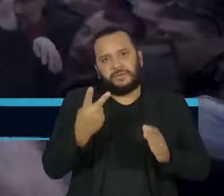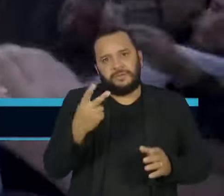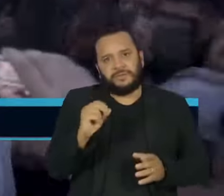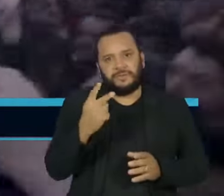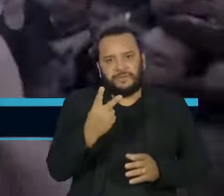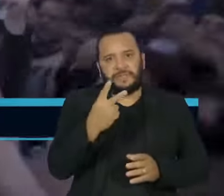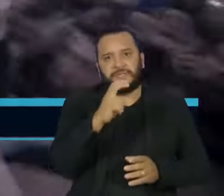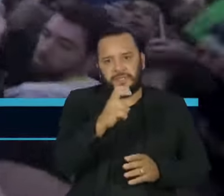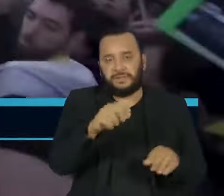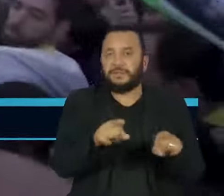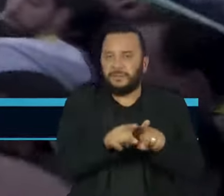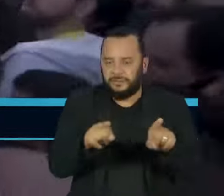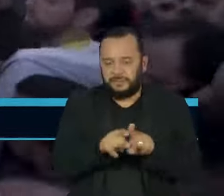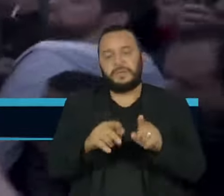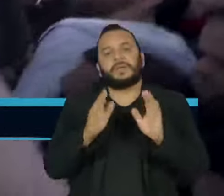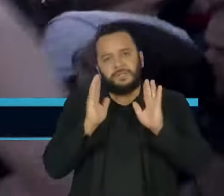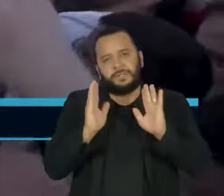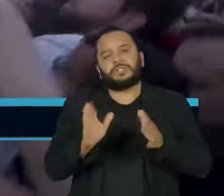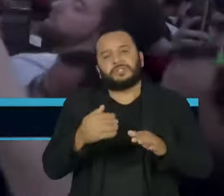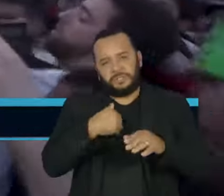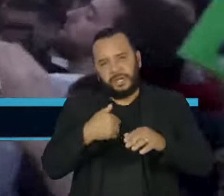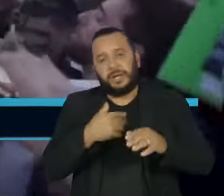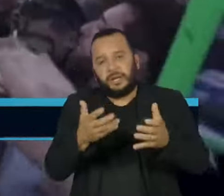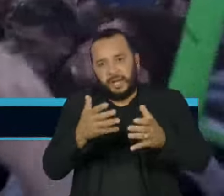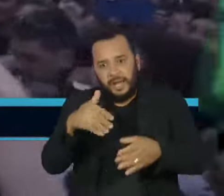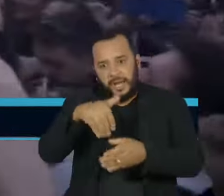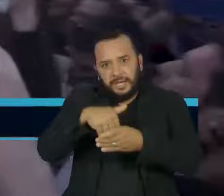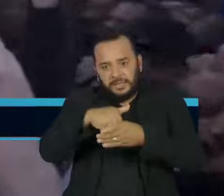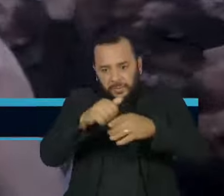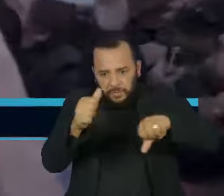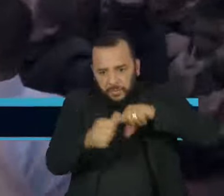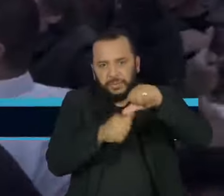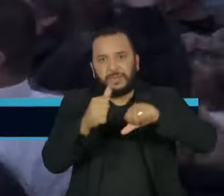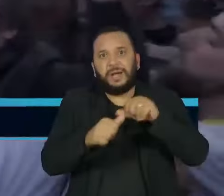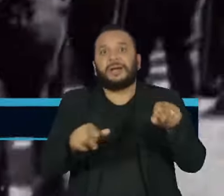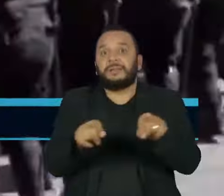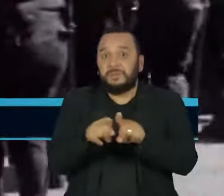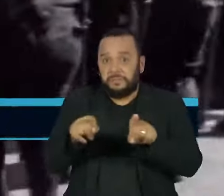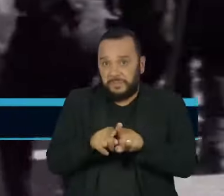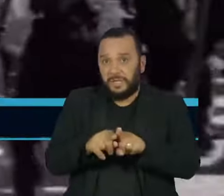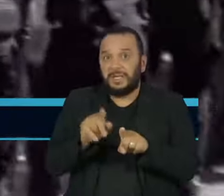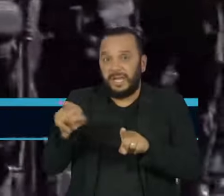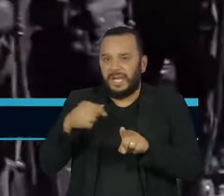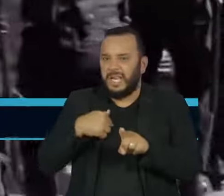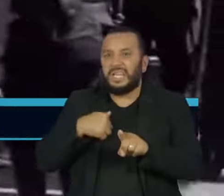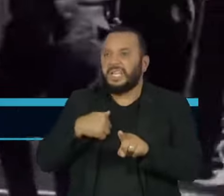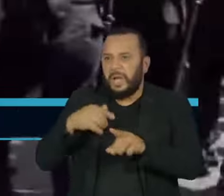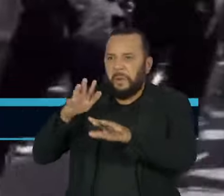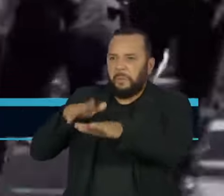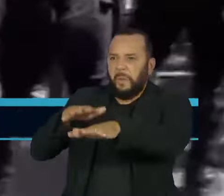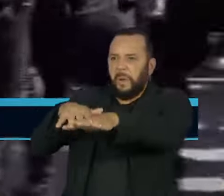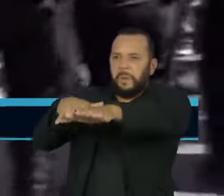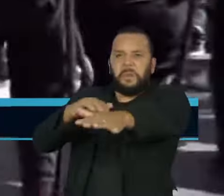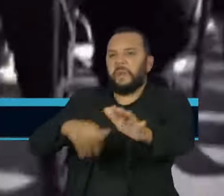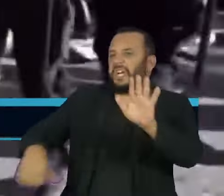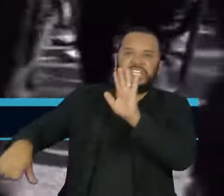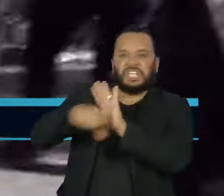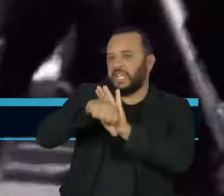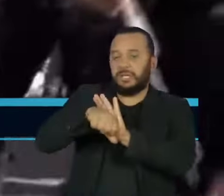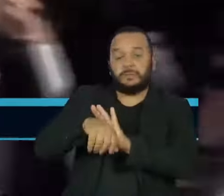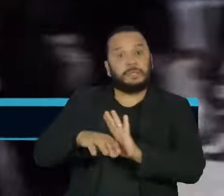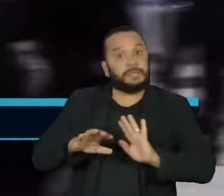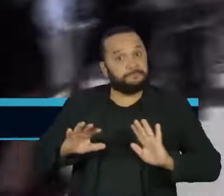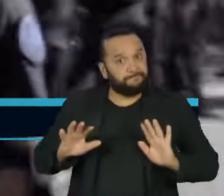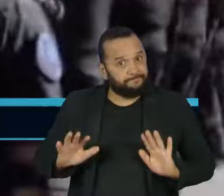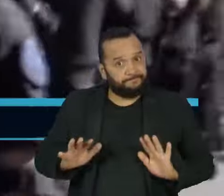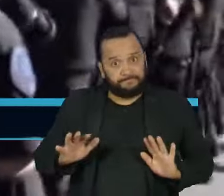nas eleições e flertou com o autoritarismo ao tentar criminalizar manifestações. As medidas geraram ondas de protesto em várias